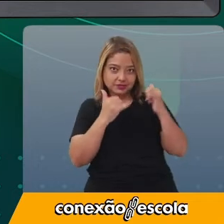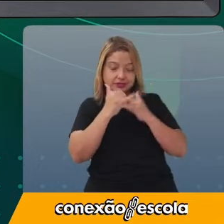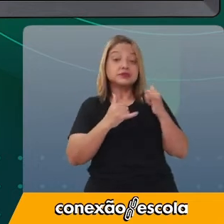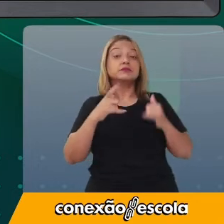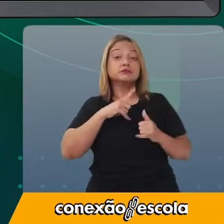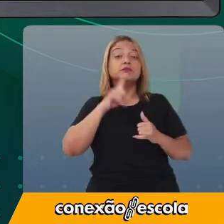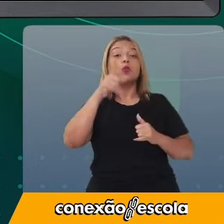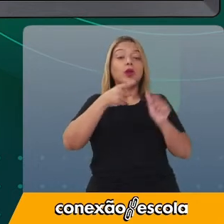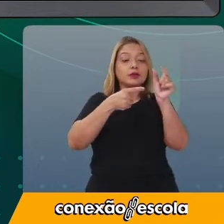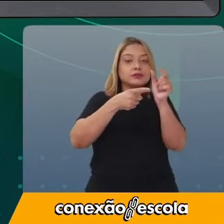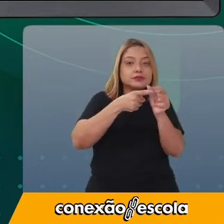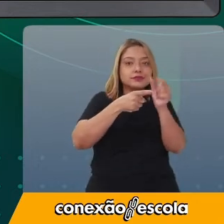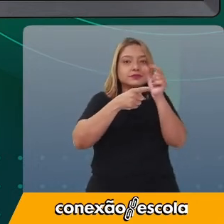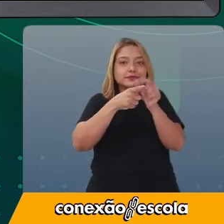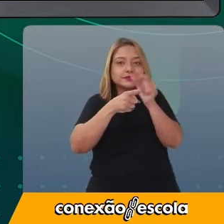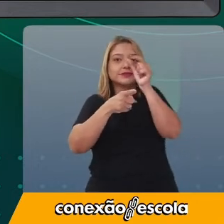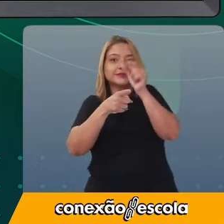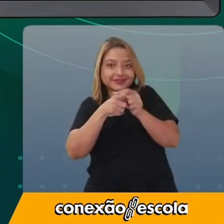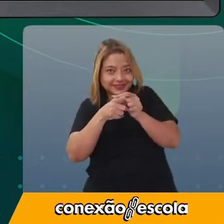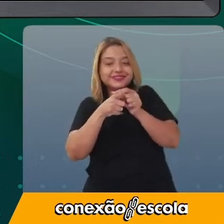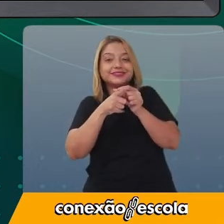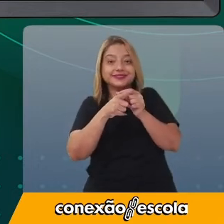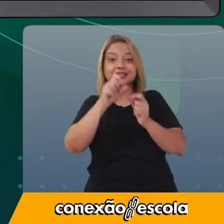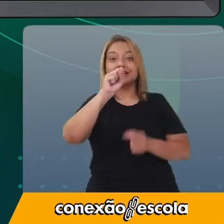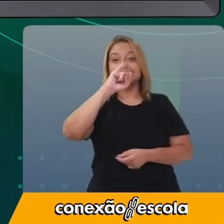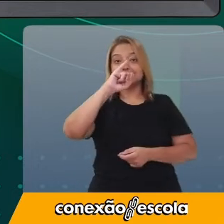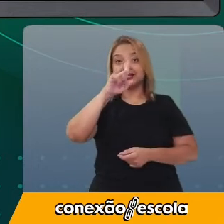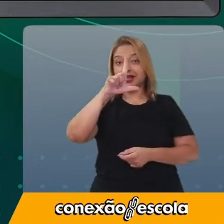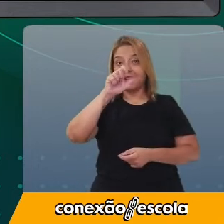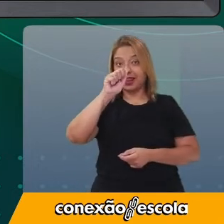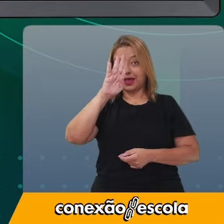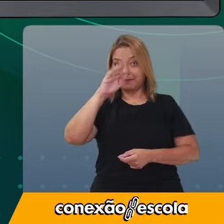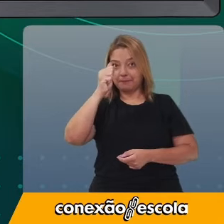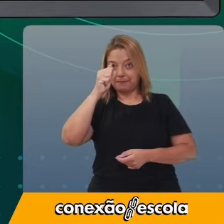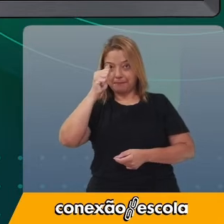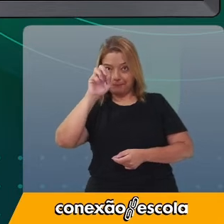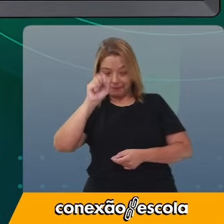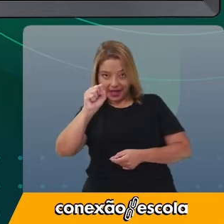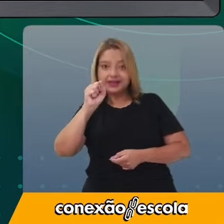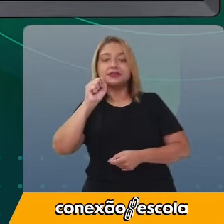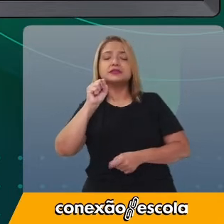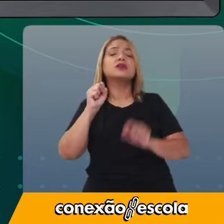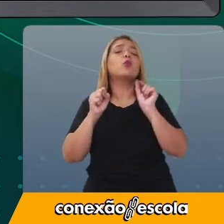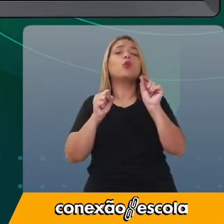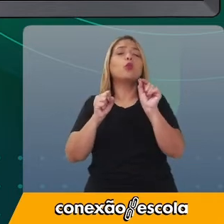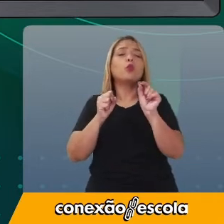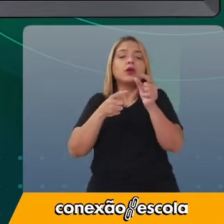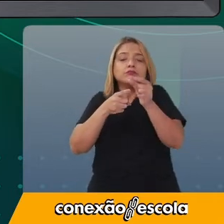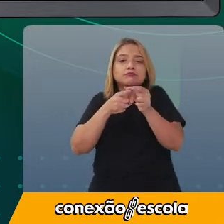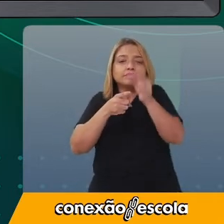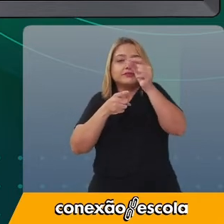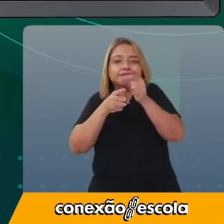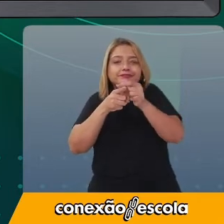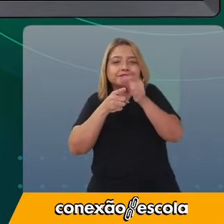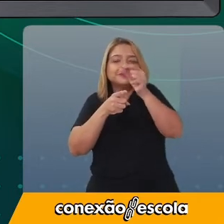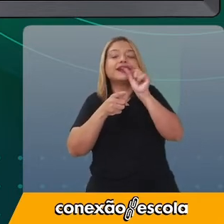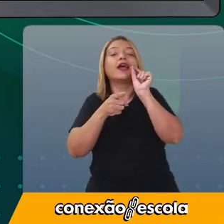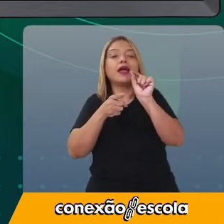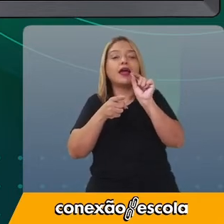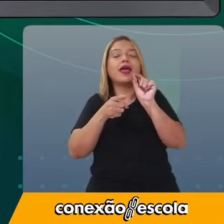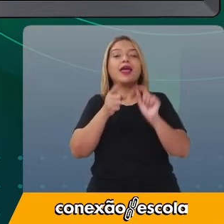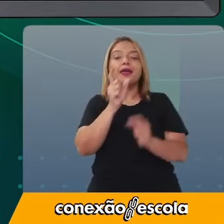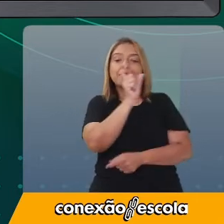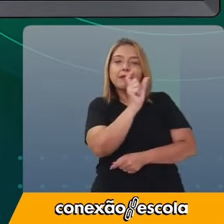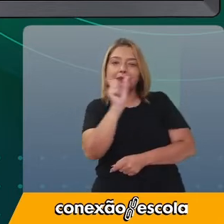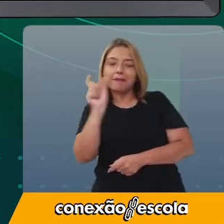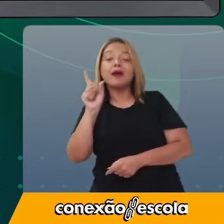em sílabas. A gente vai ver isso logo, logo. Dividida em sílabas. E o que são sílabas? São pedacinhos. E o que são